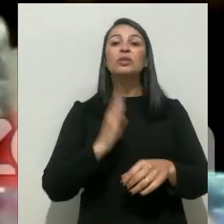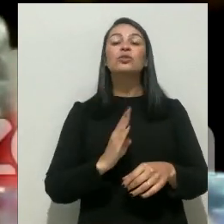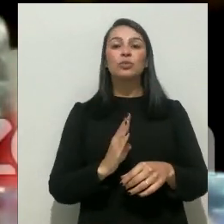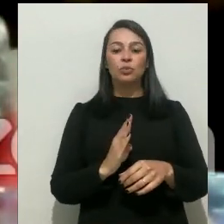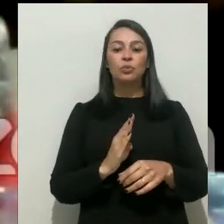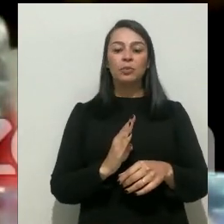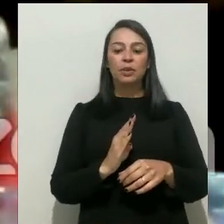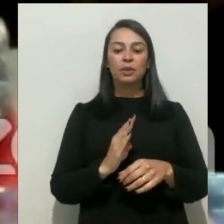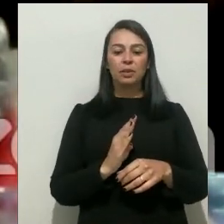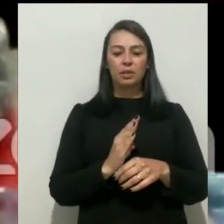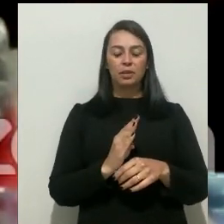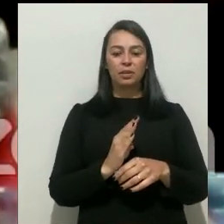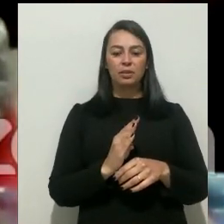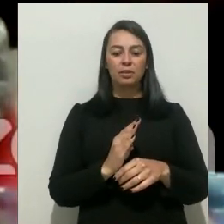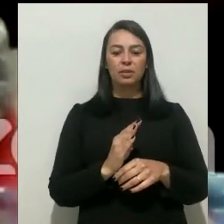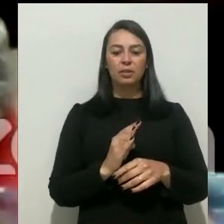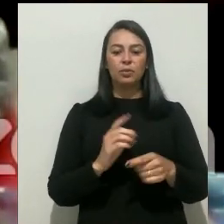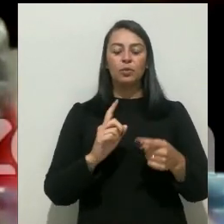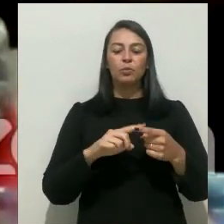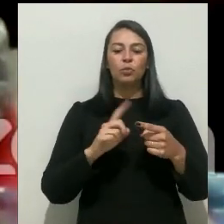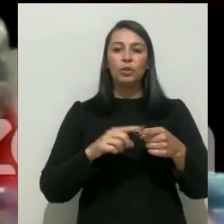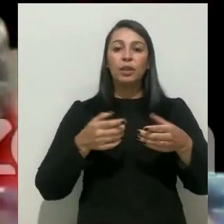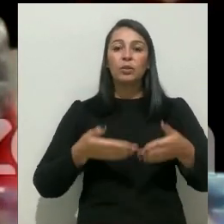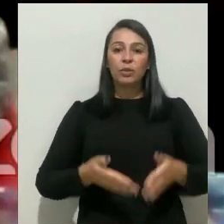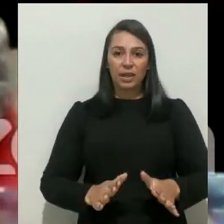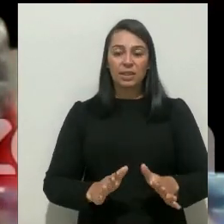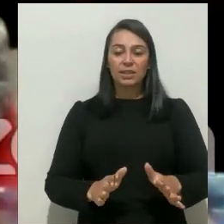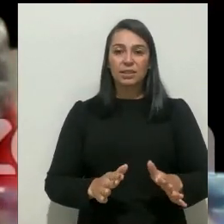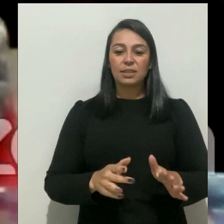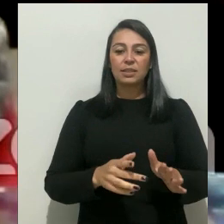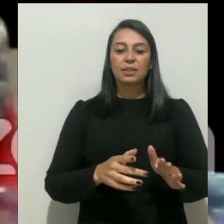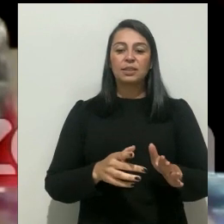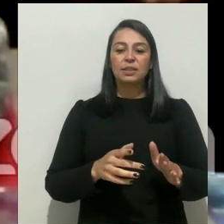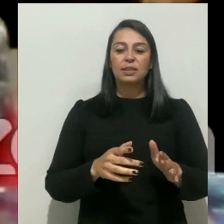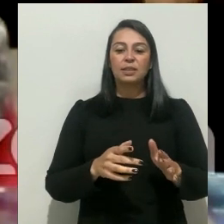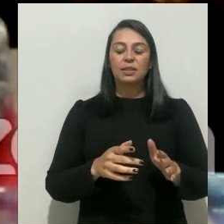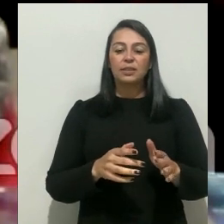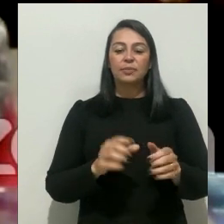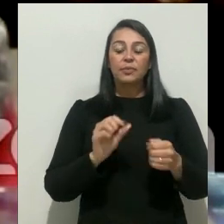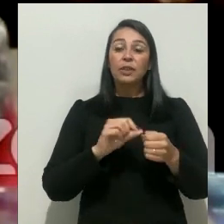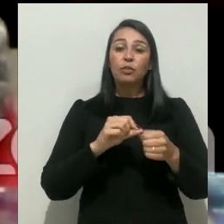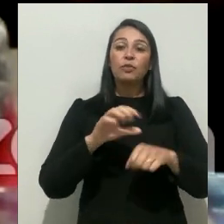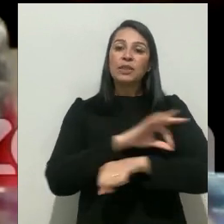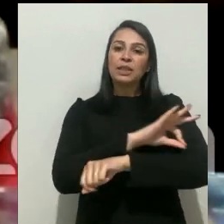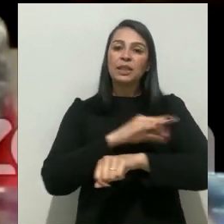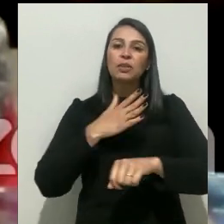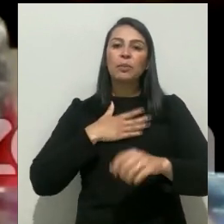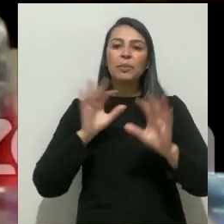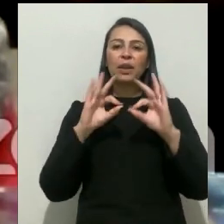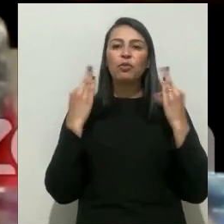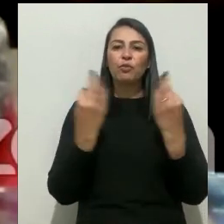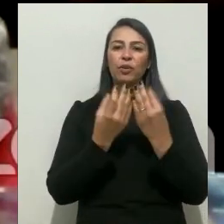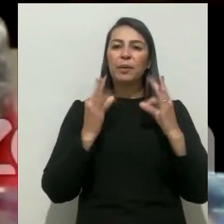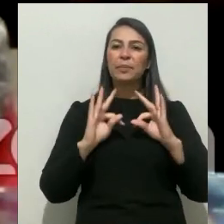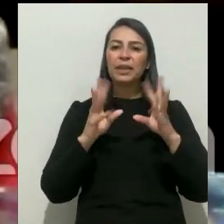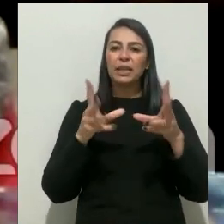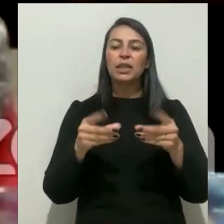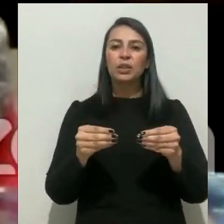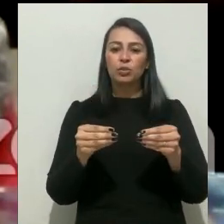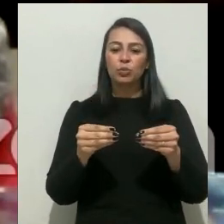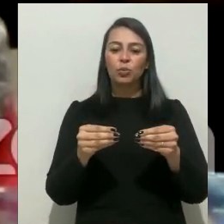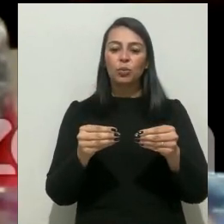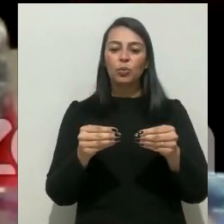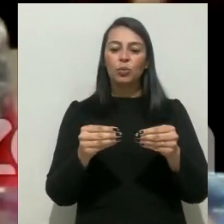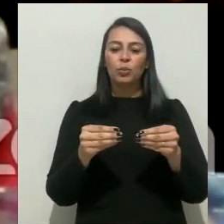em que, por ter nascido no edifício deles, eu fui fazer arquitetura. A minha família toda, até